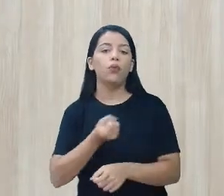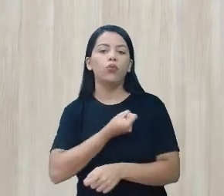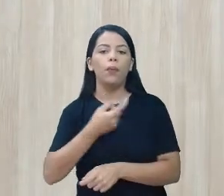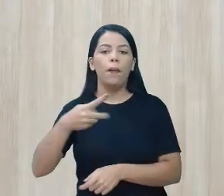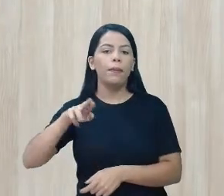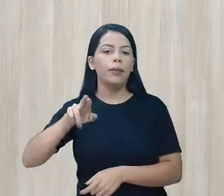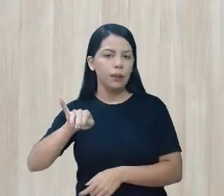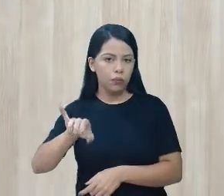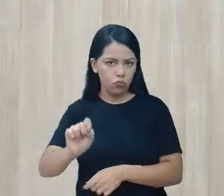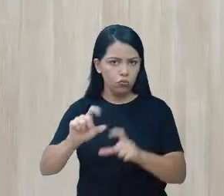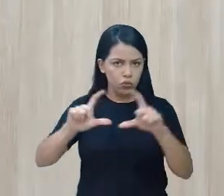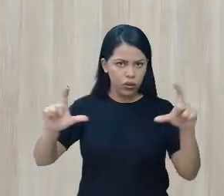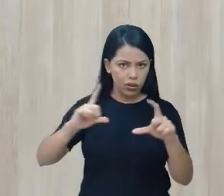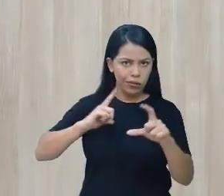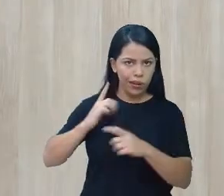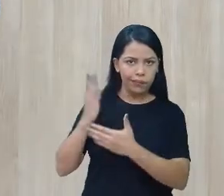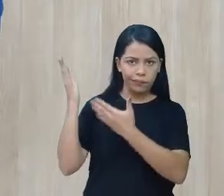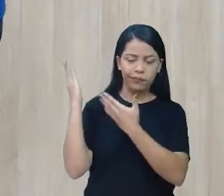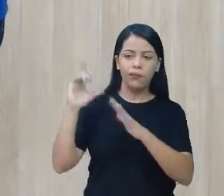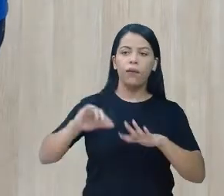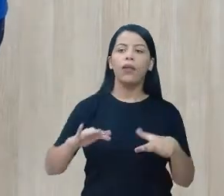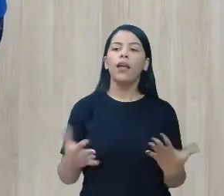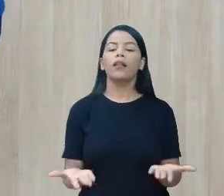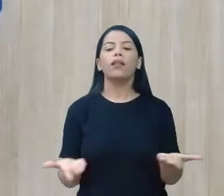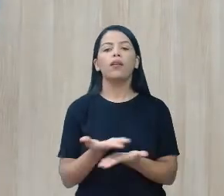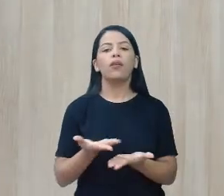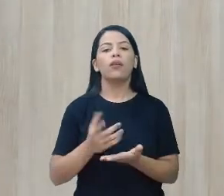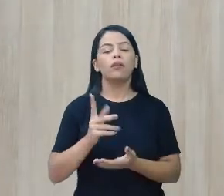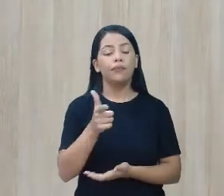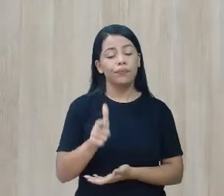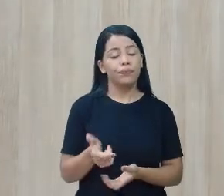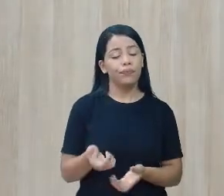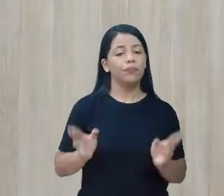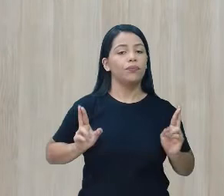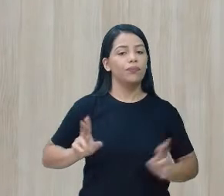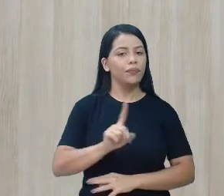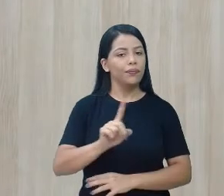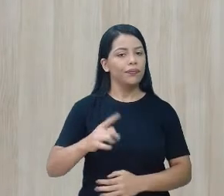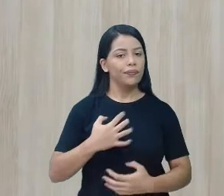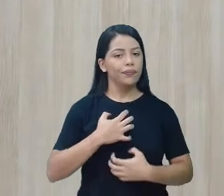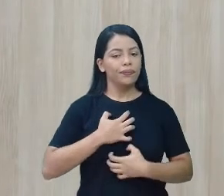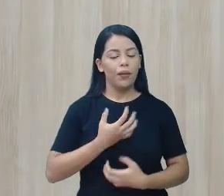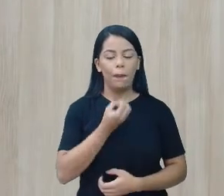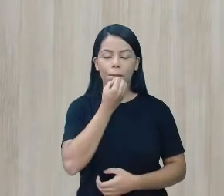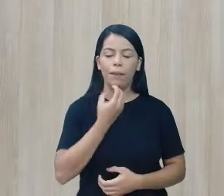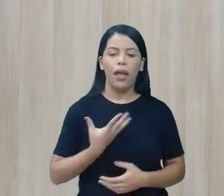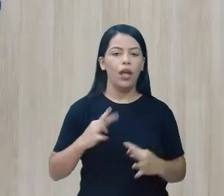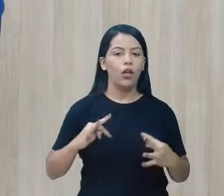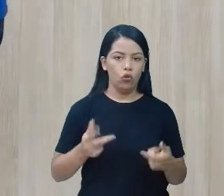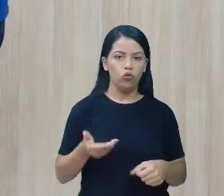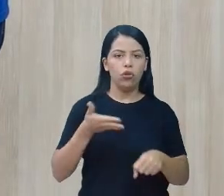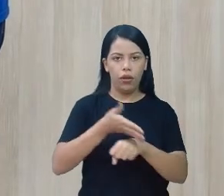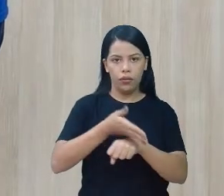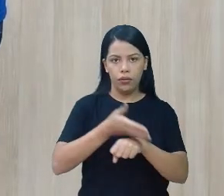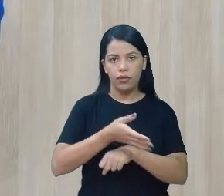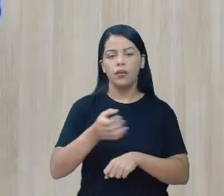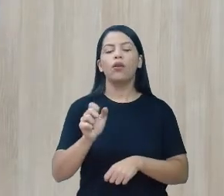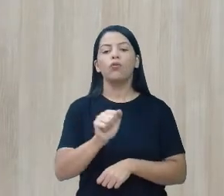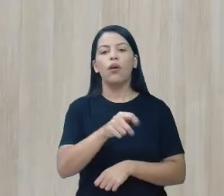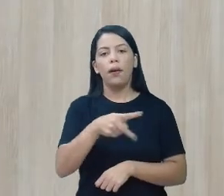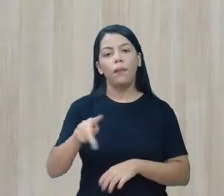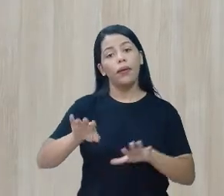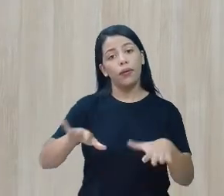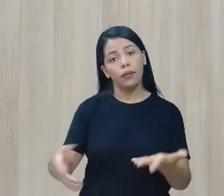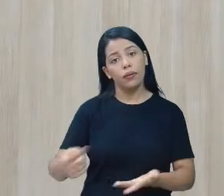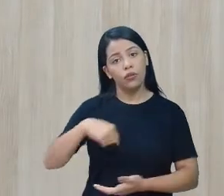tá certo? Então, mais uma vez, espero que vocês estejam bem confortáveis, já estejam logados aí no aplicativo. E para falar